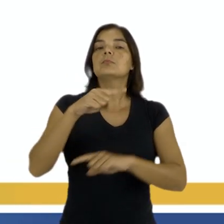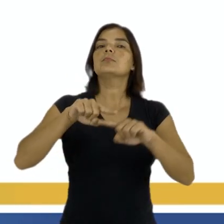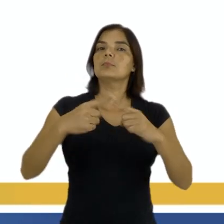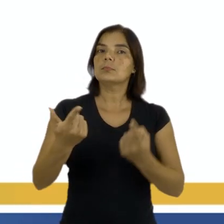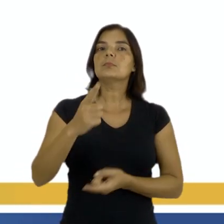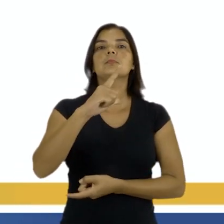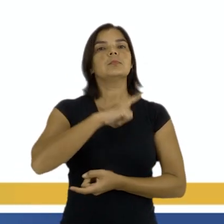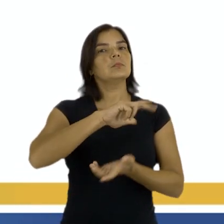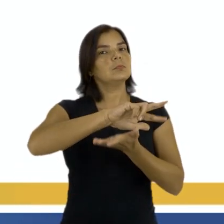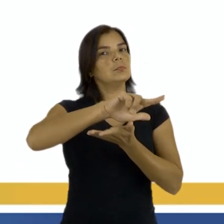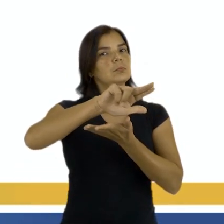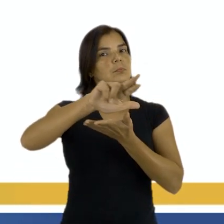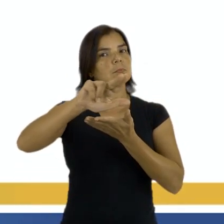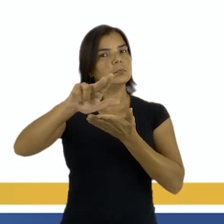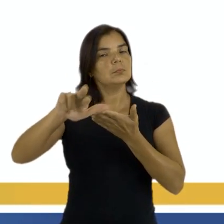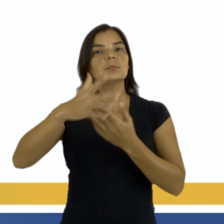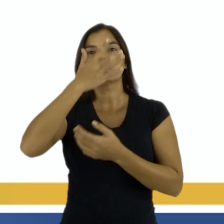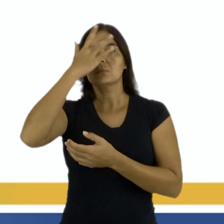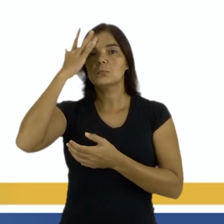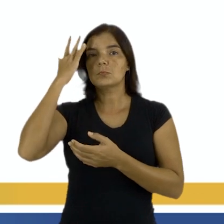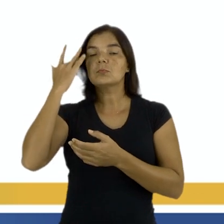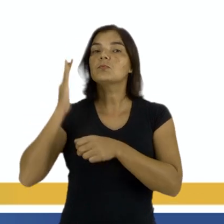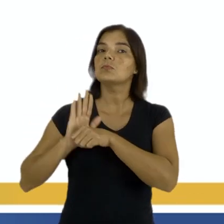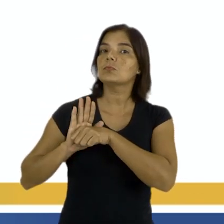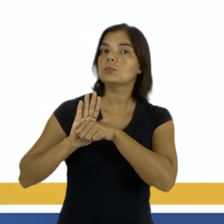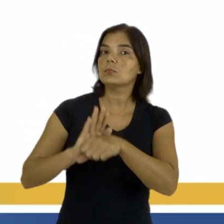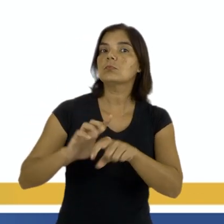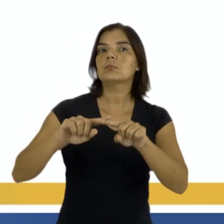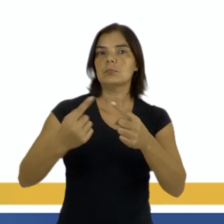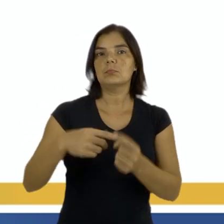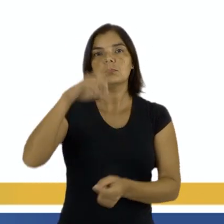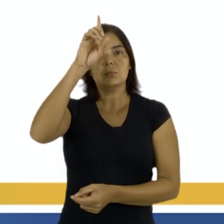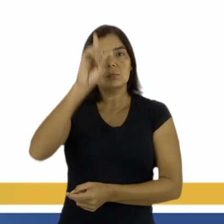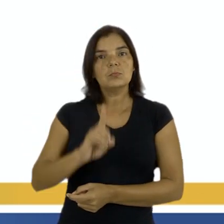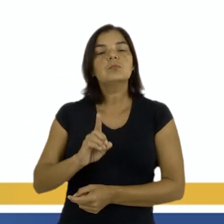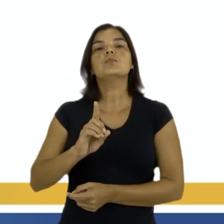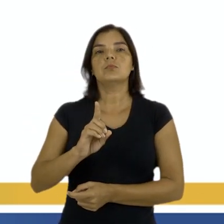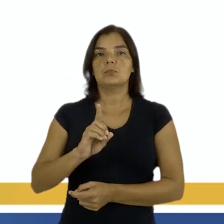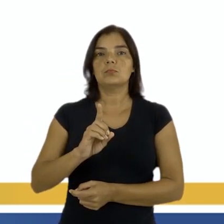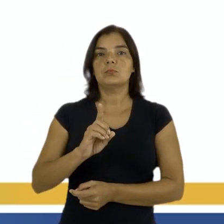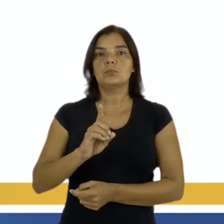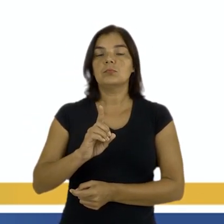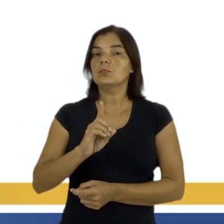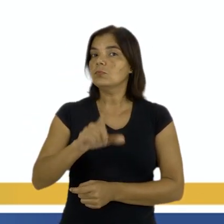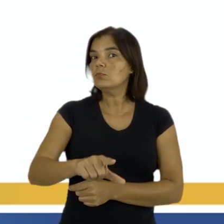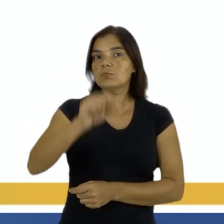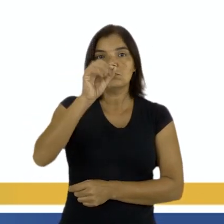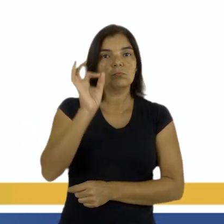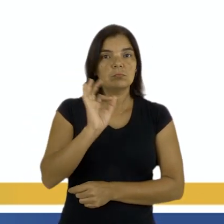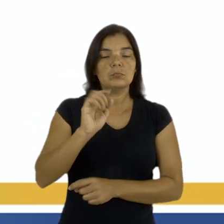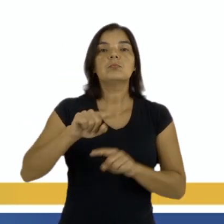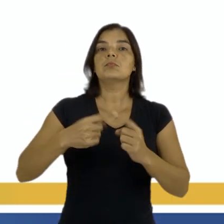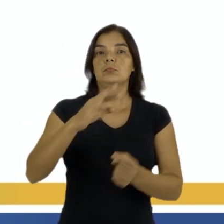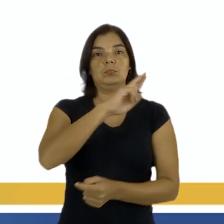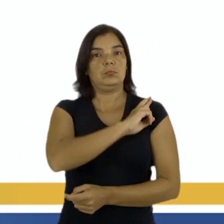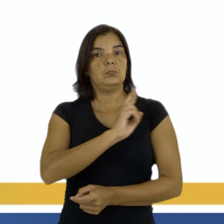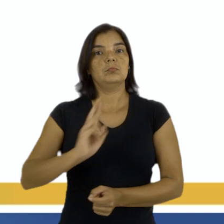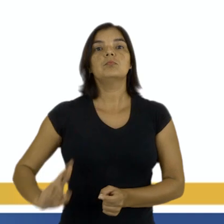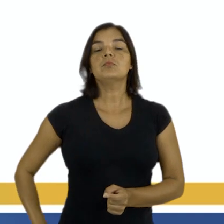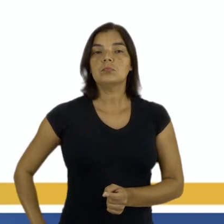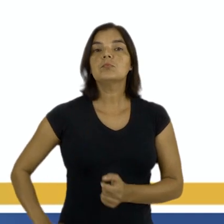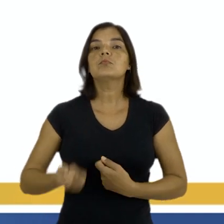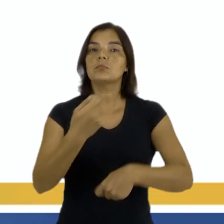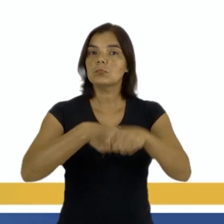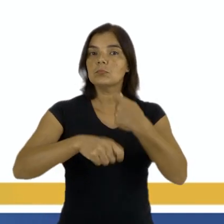tem várias outras pessoas ali auxiliando, só que ele tem direitos de nascimento, ele não é eleito. E a república tem um líder administrativo